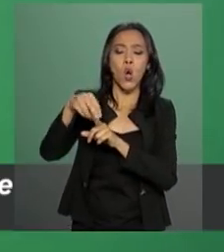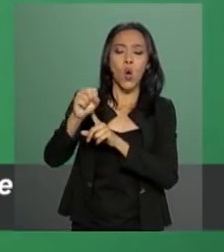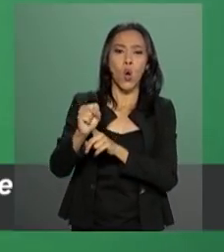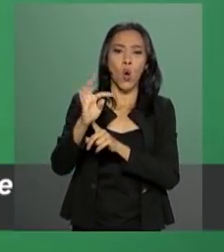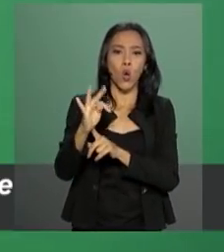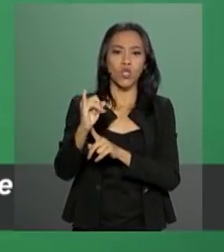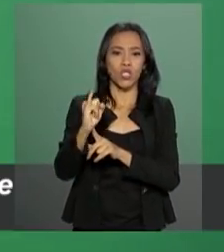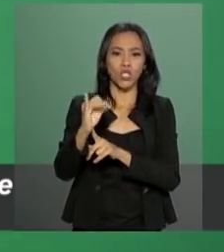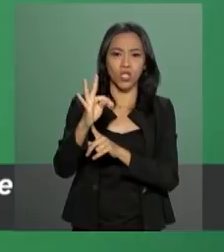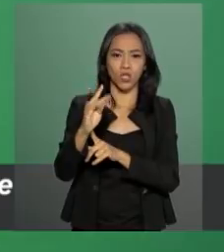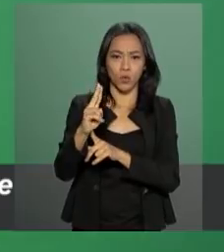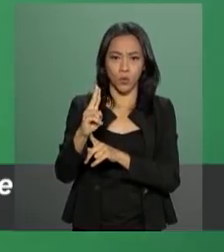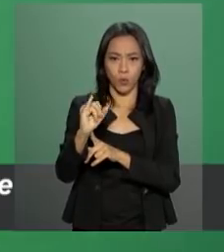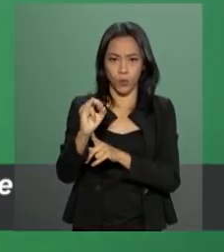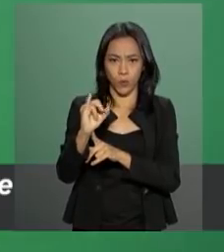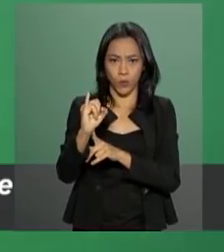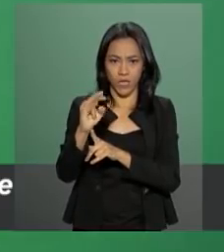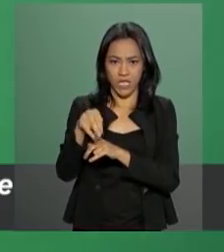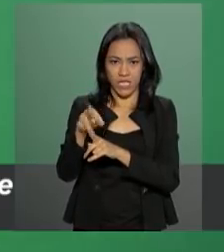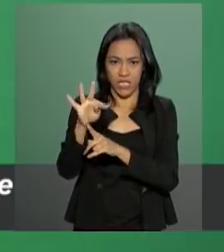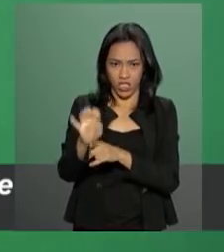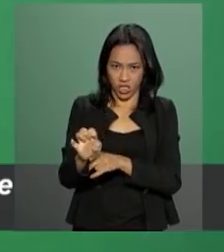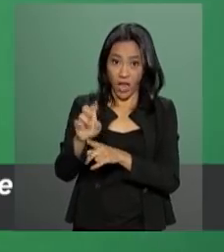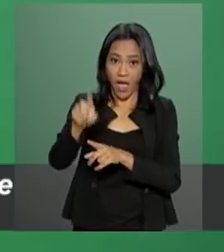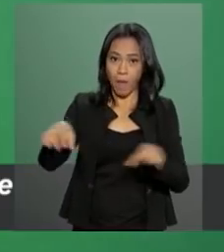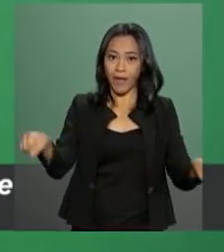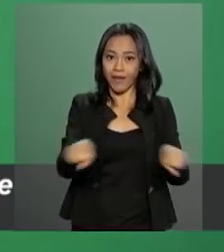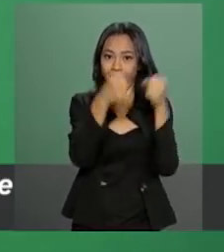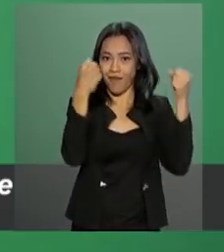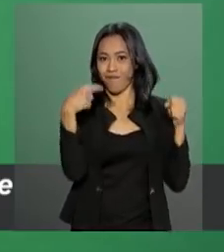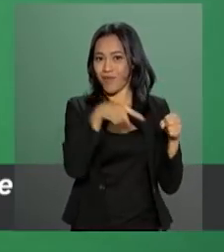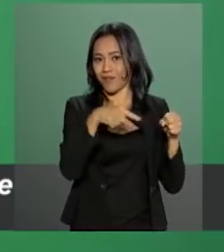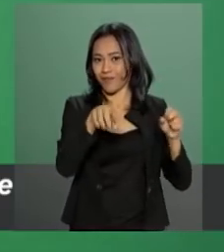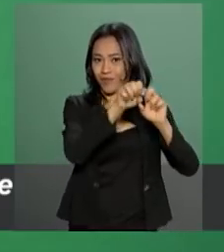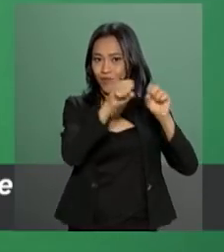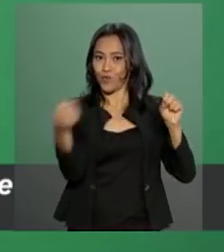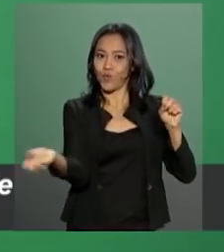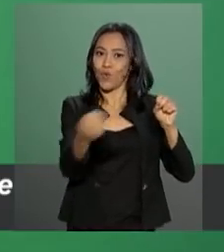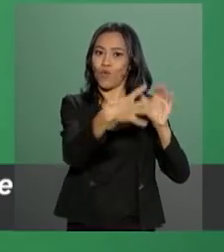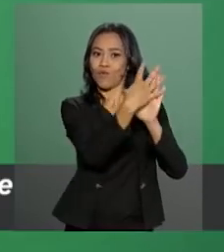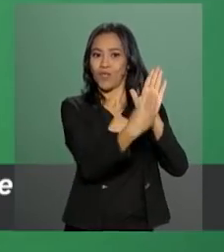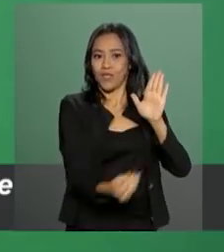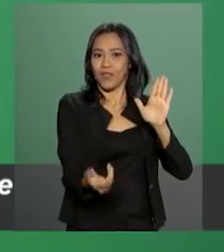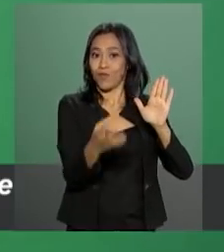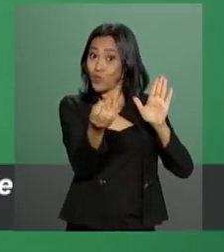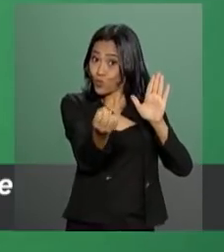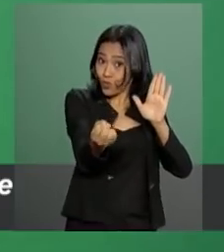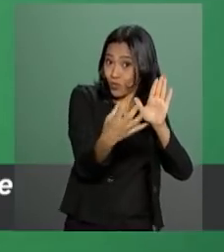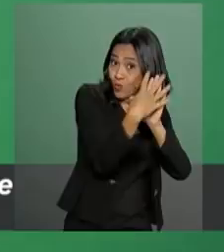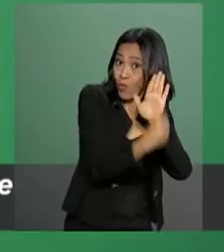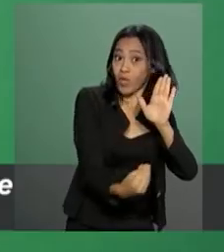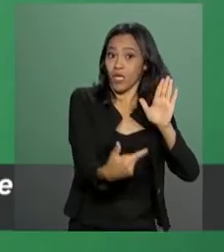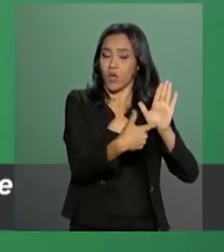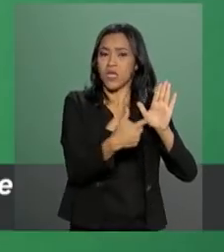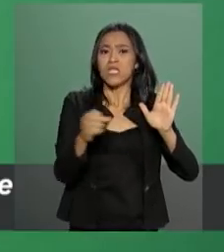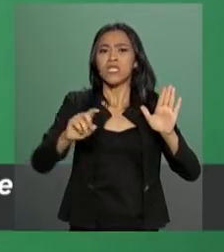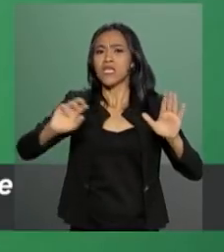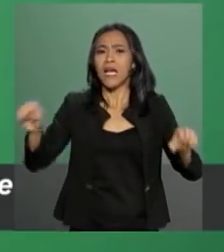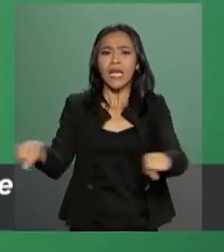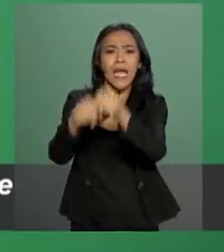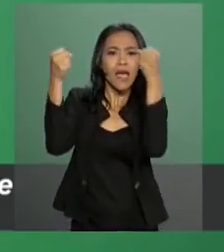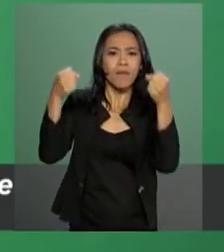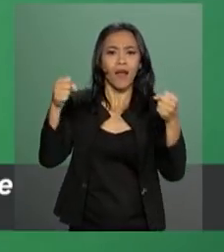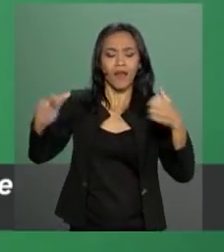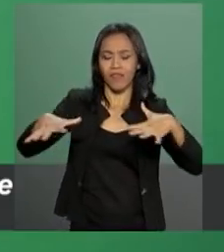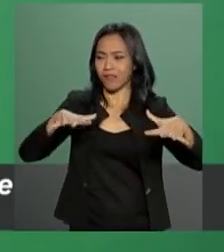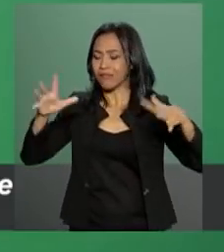na verdade uma ruptura com o sistema posto e toda vez que você tenha uma ruptura você tem instabilidade a única coisa que dá estabilidade